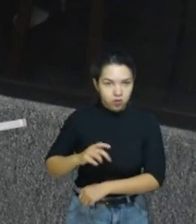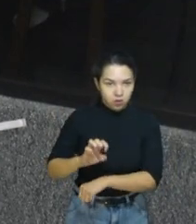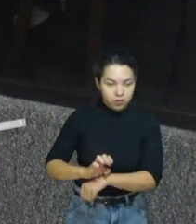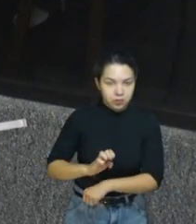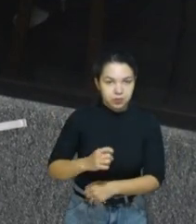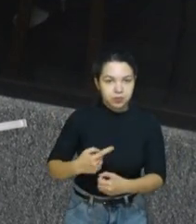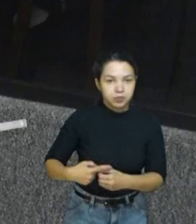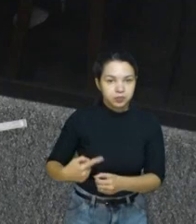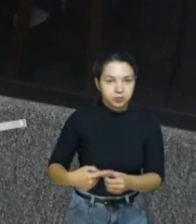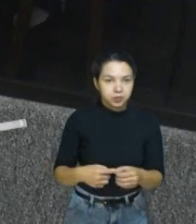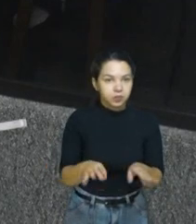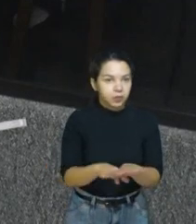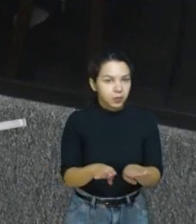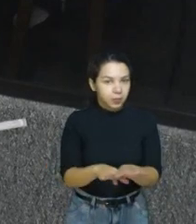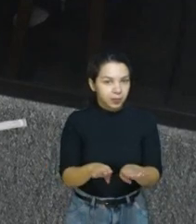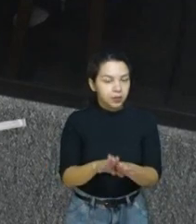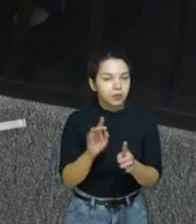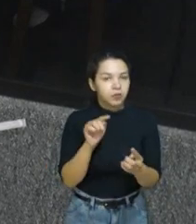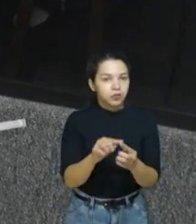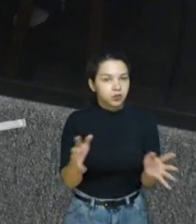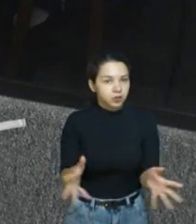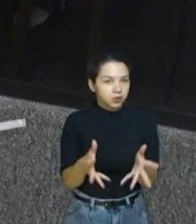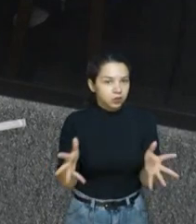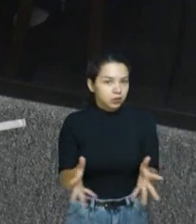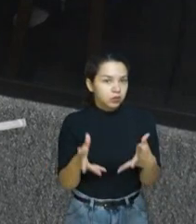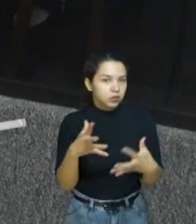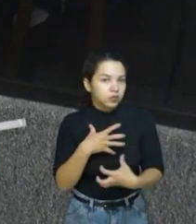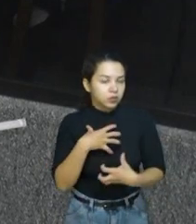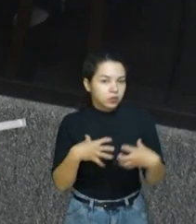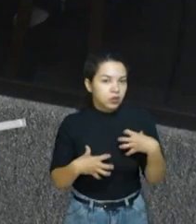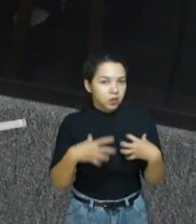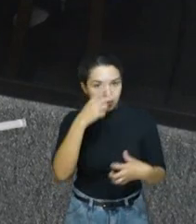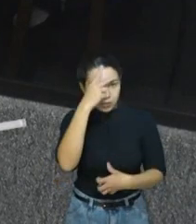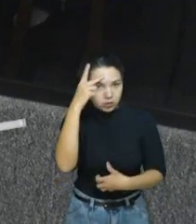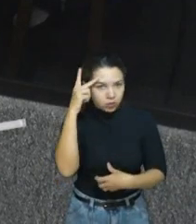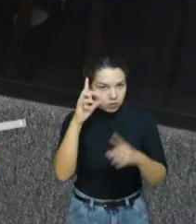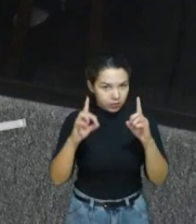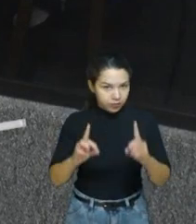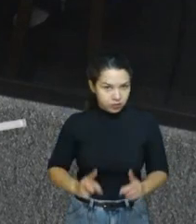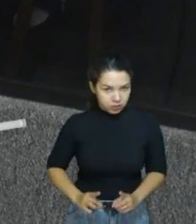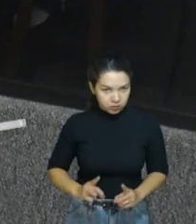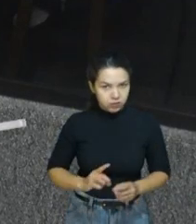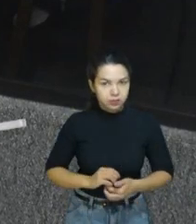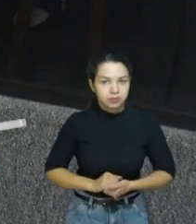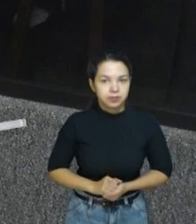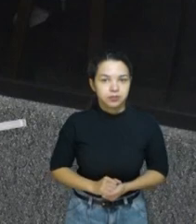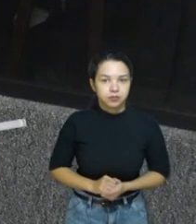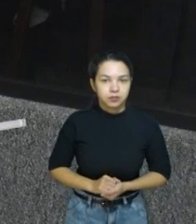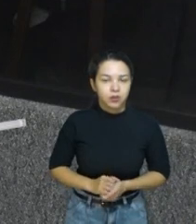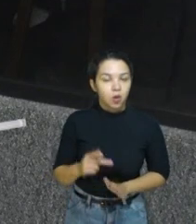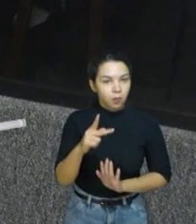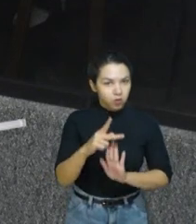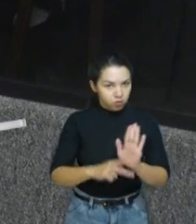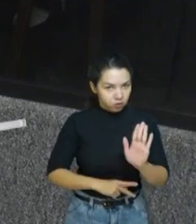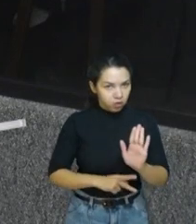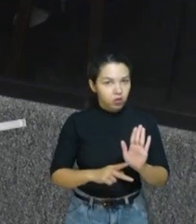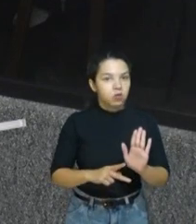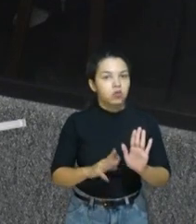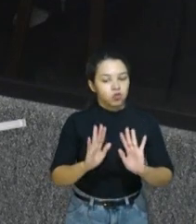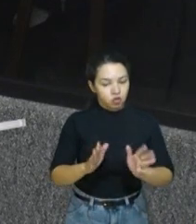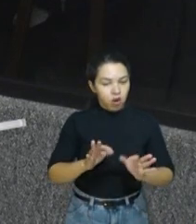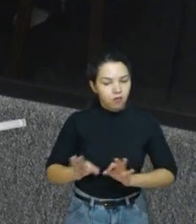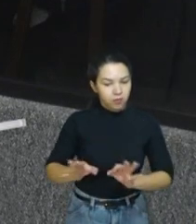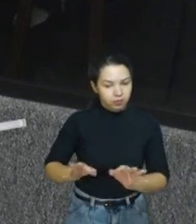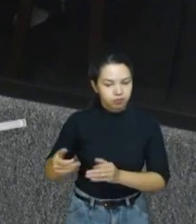estaduais e municipais, bem como também pretende estimular os sentidos sensoriais das pessoas com deficiência. O projeto já está em andamento em